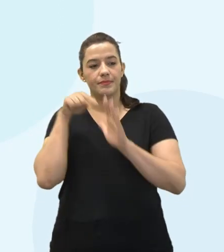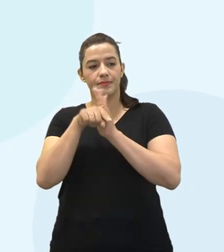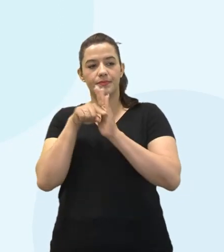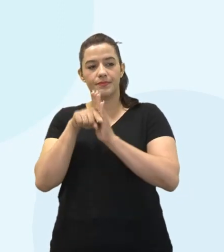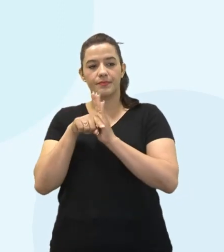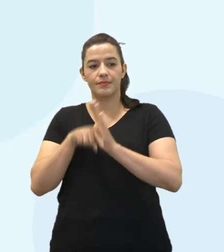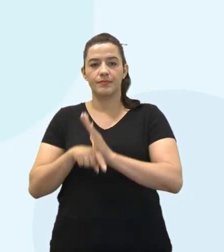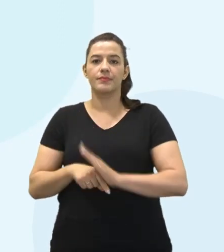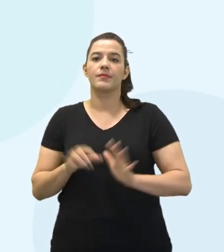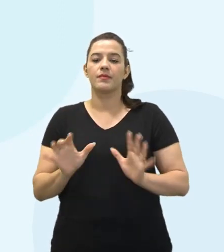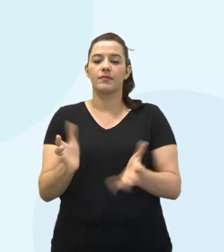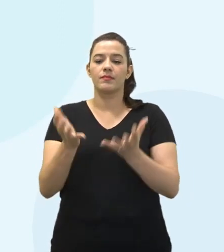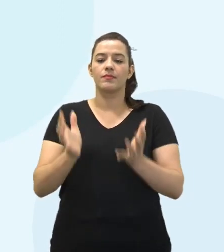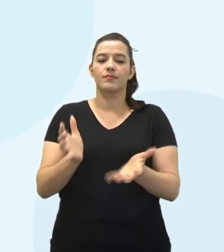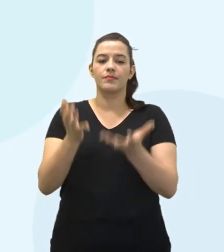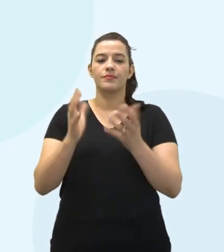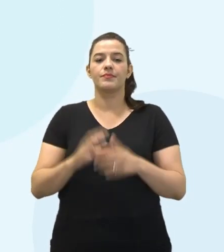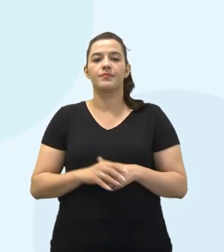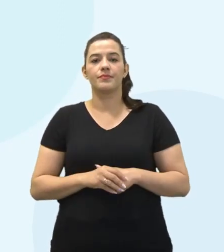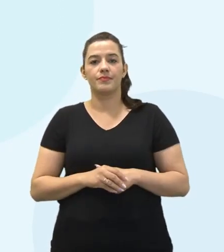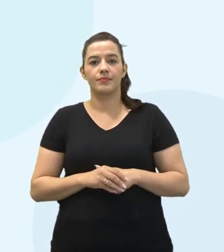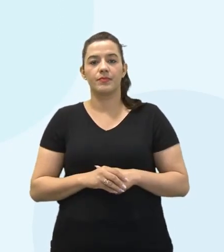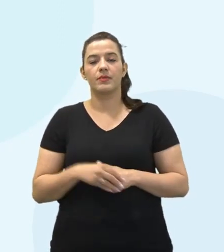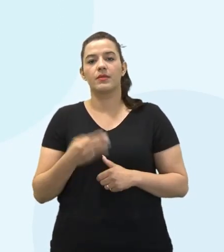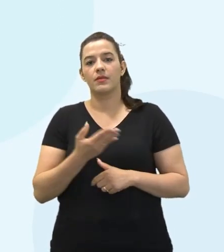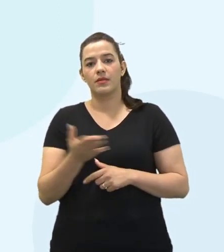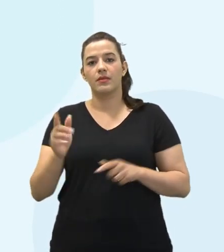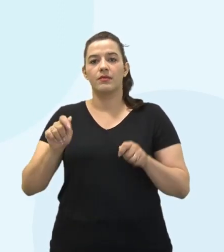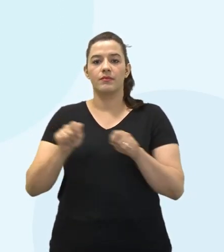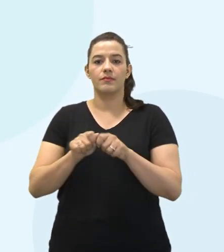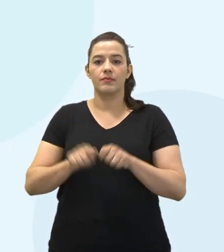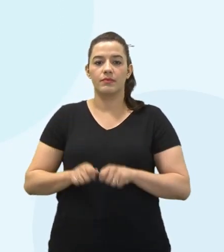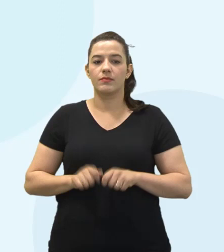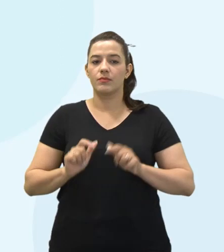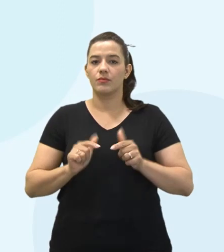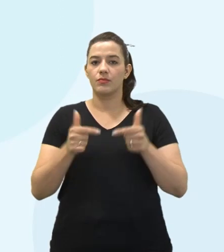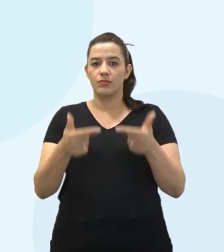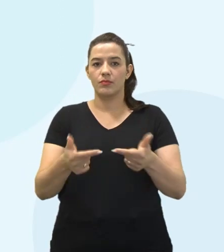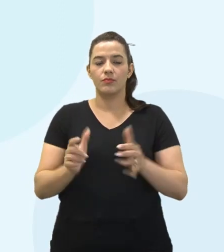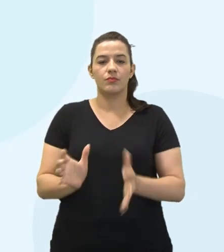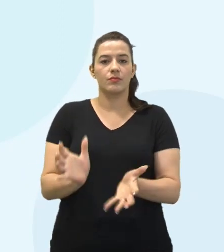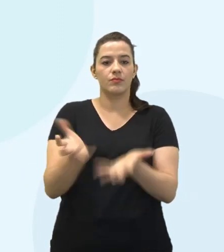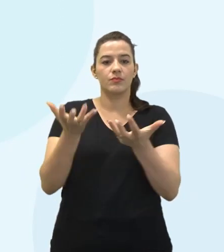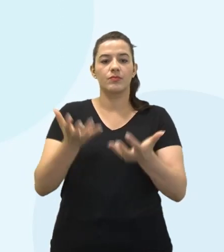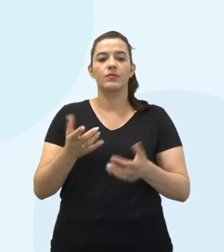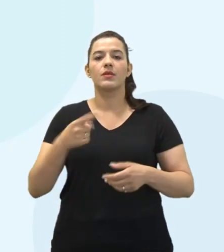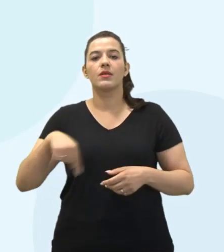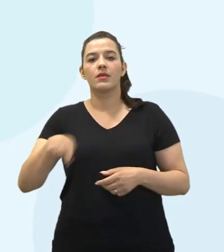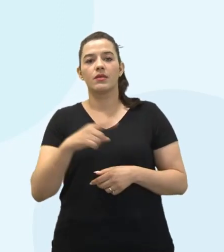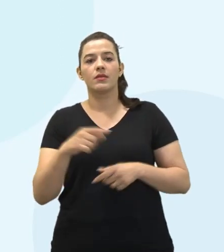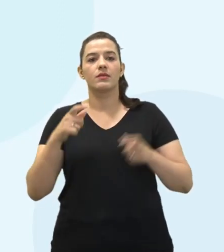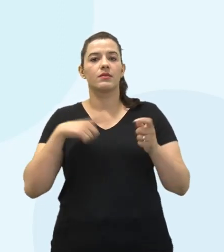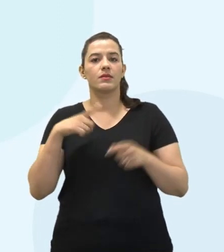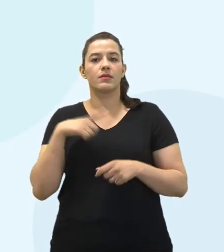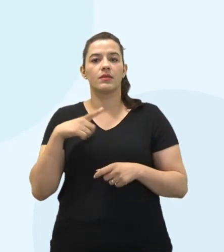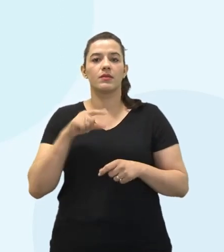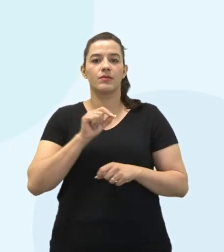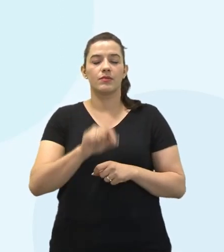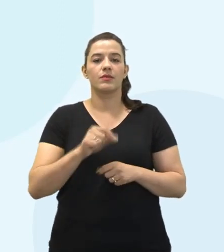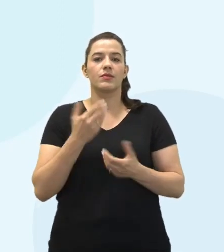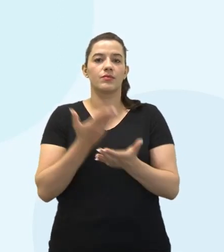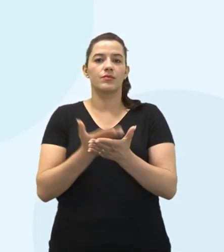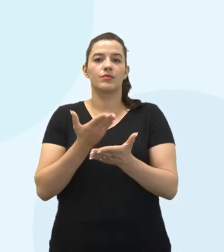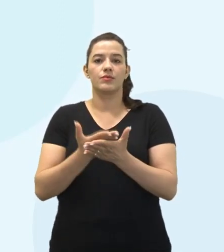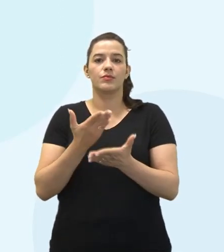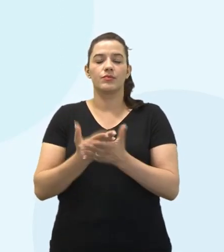incentivar né Ou seja a ação de observação e um incentivo ele leva com que o